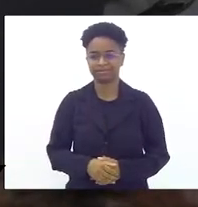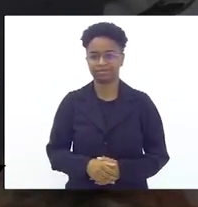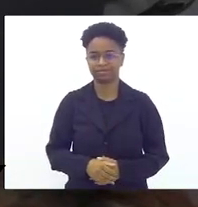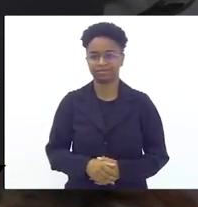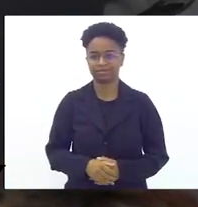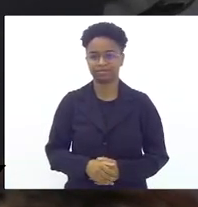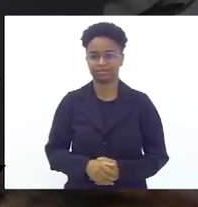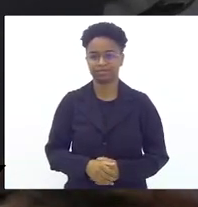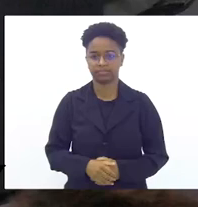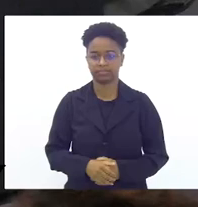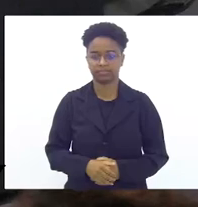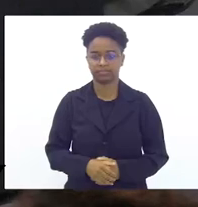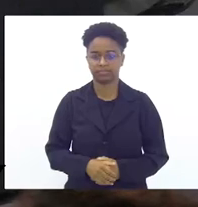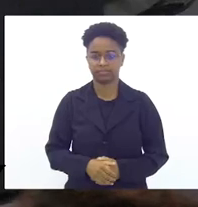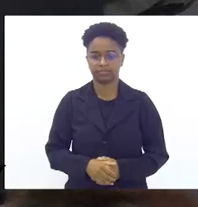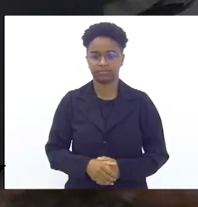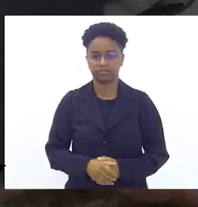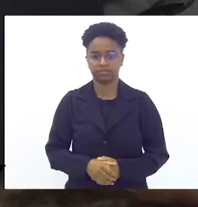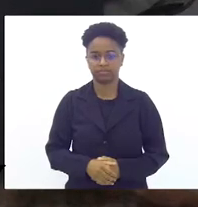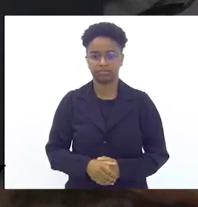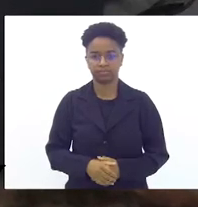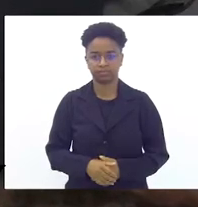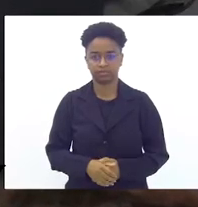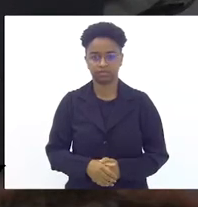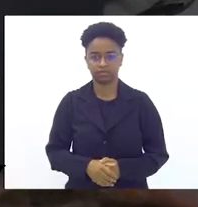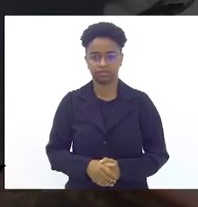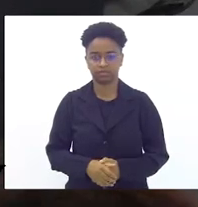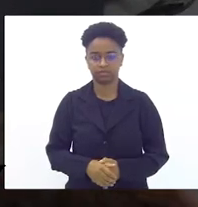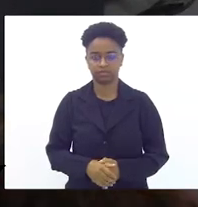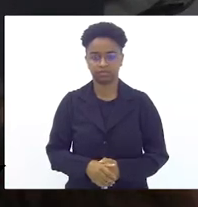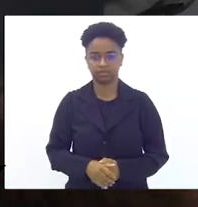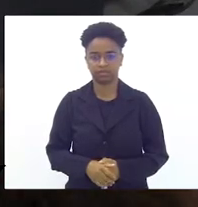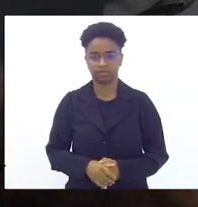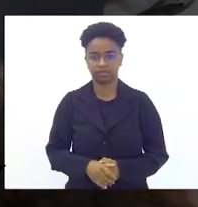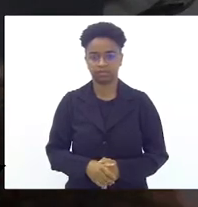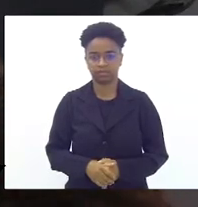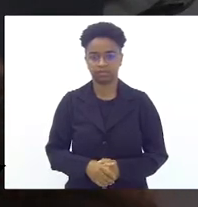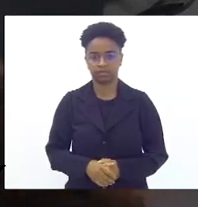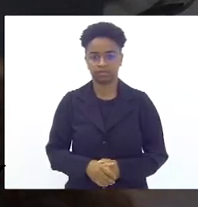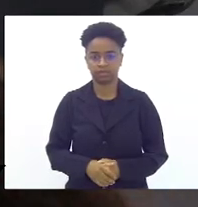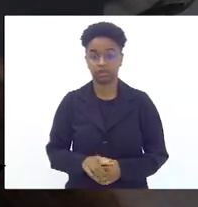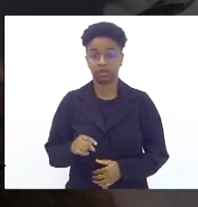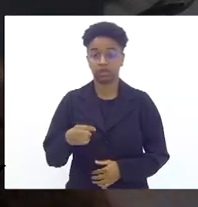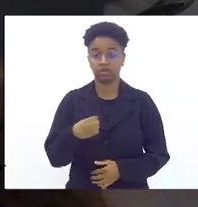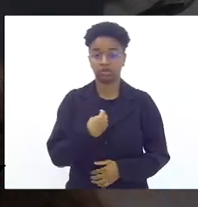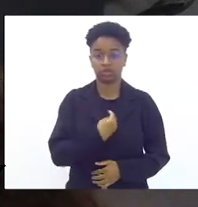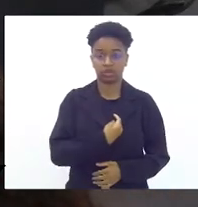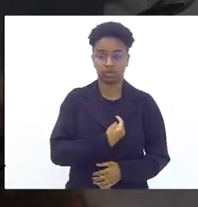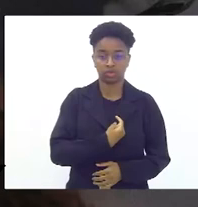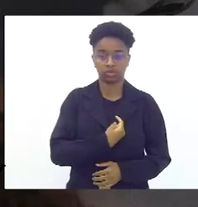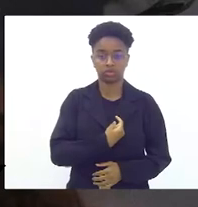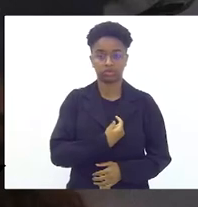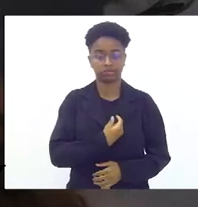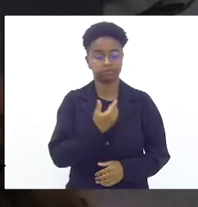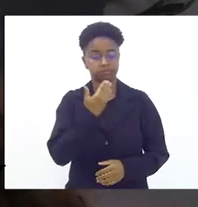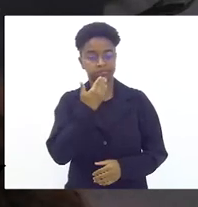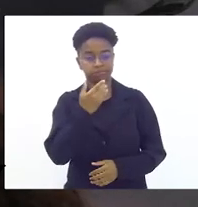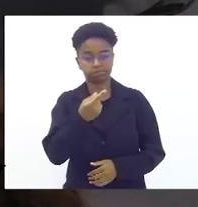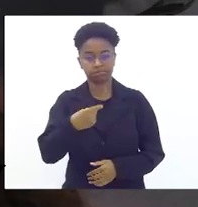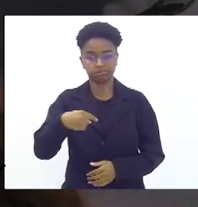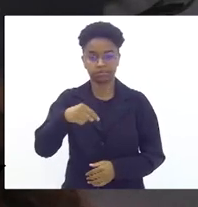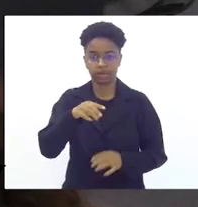e nós quando chamamos a esta responsabilidade a casa